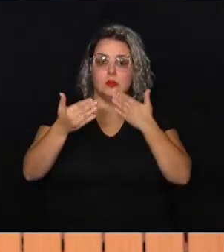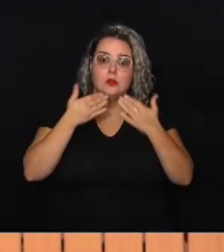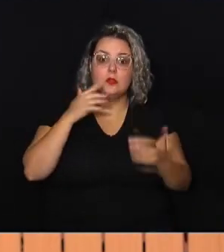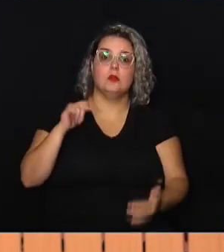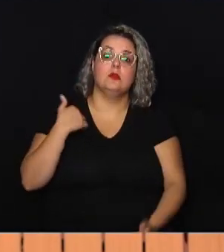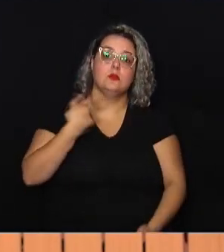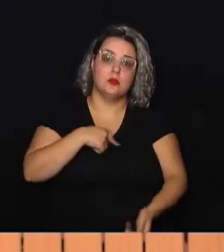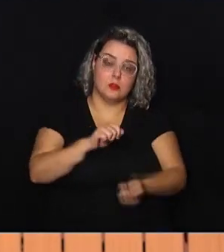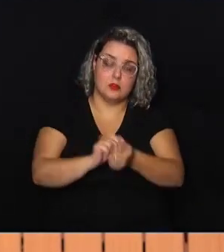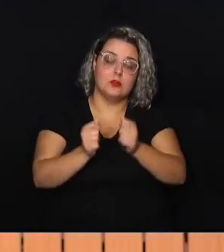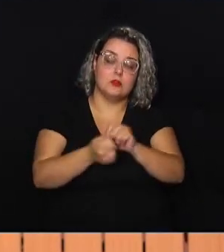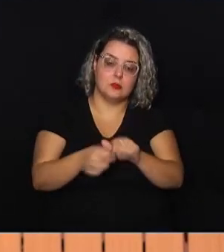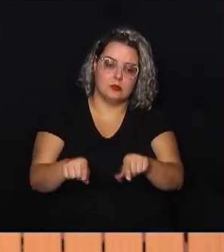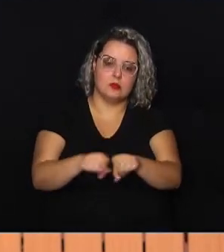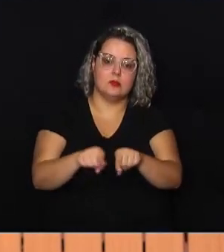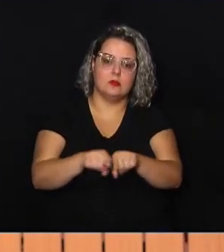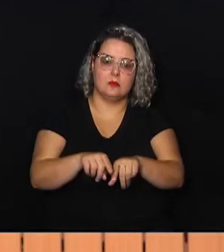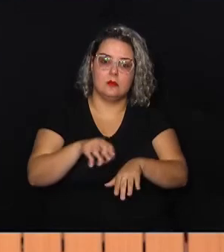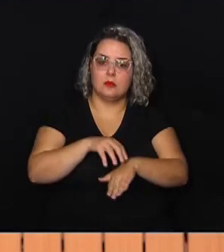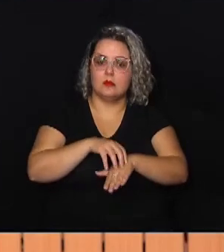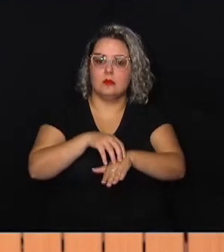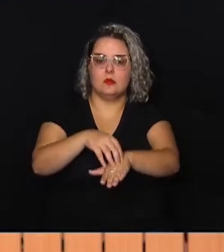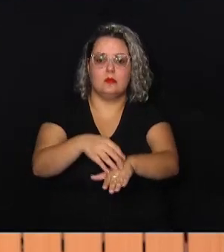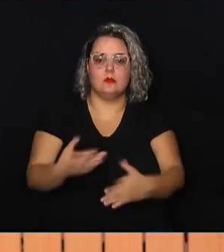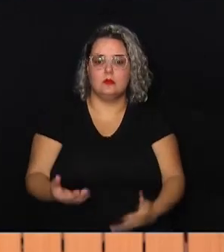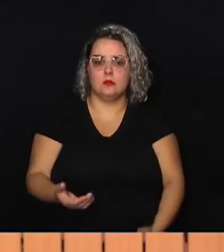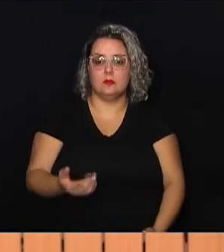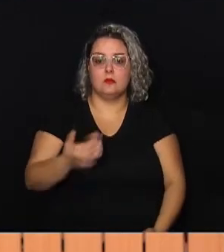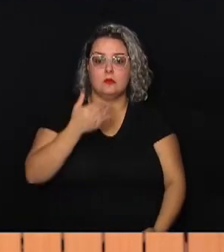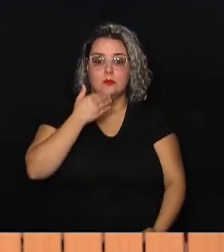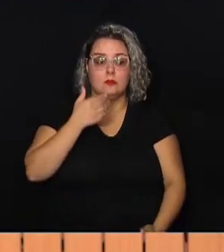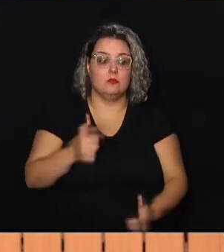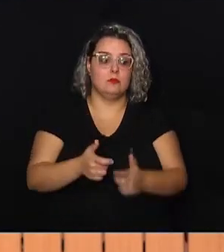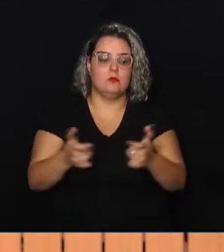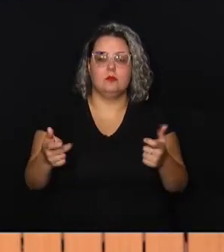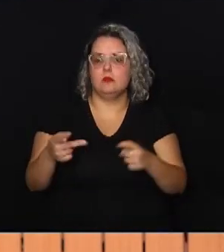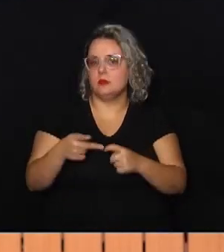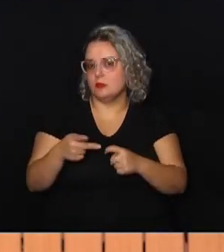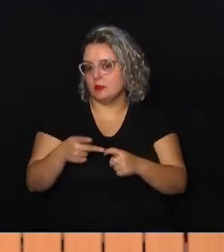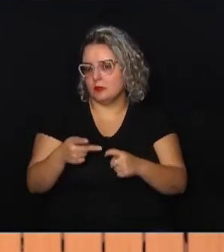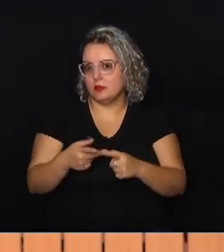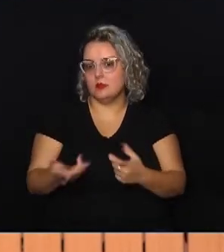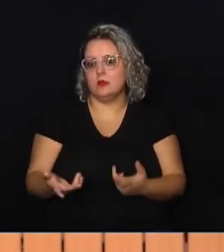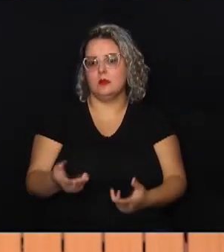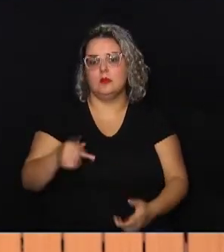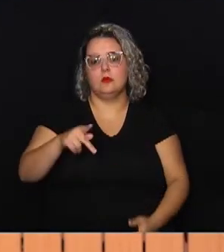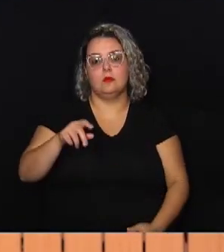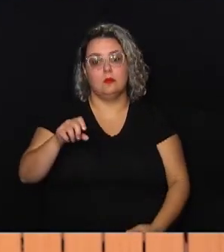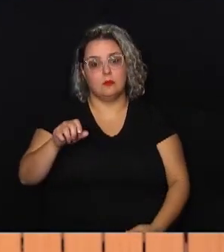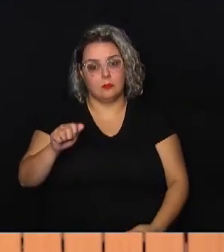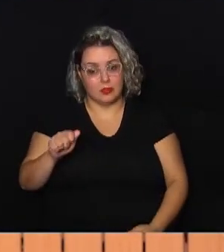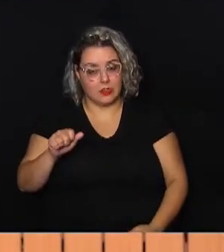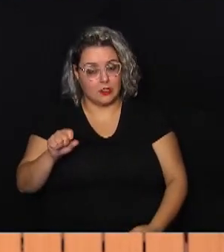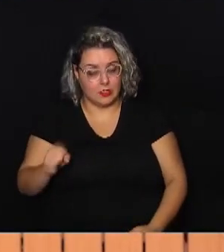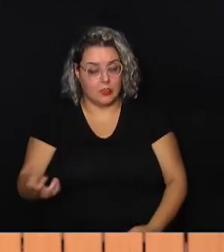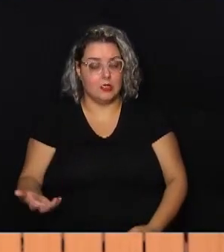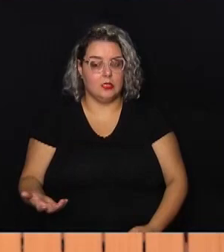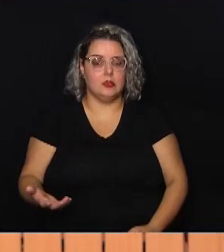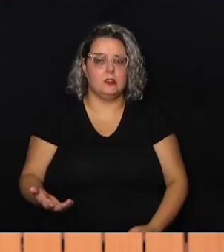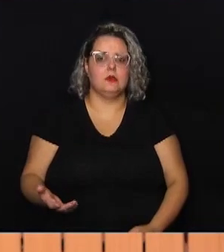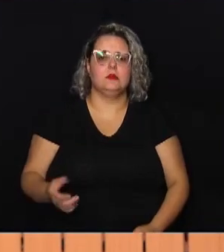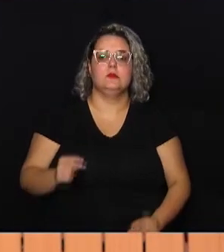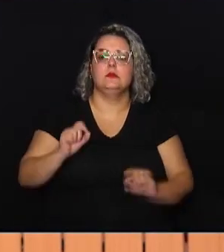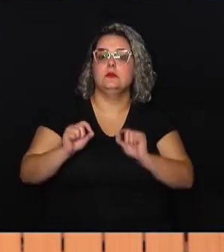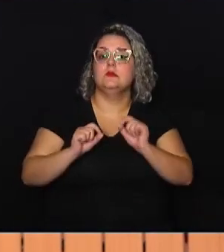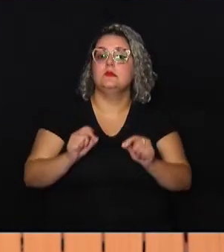estamos fazendo também esse transporte. Só que com a demanda aumentada da pediatria, dos PAs, e com a necessidade, o que nós começamos a